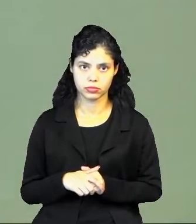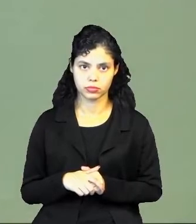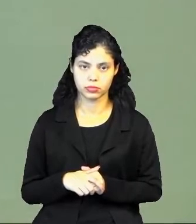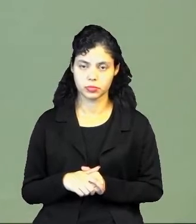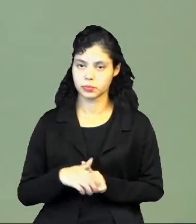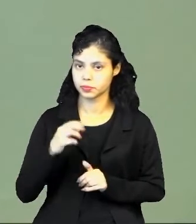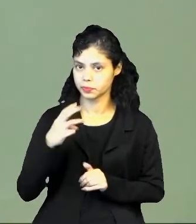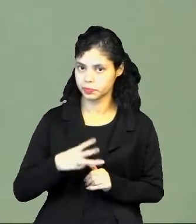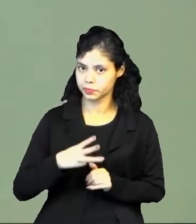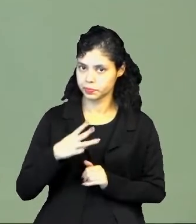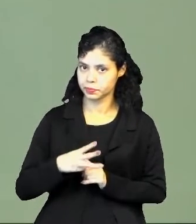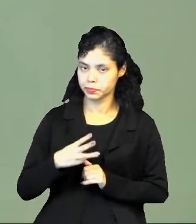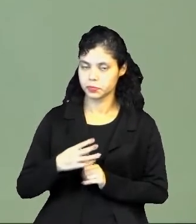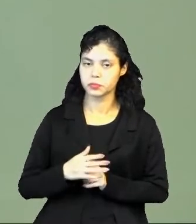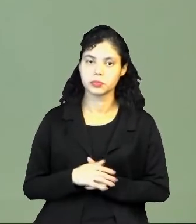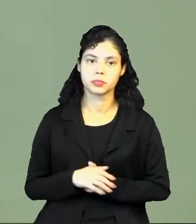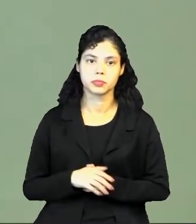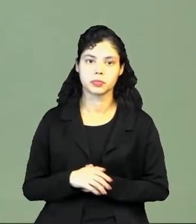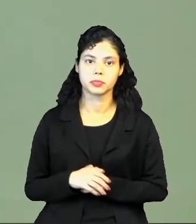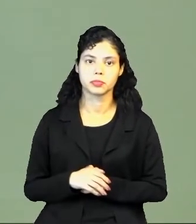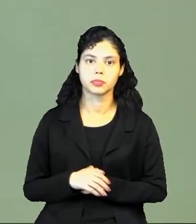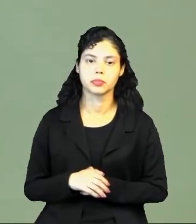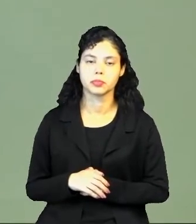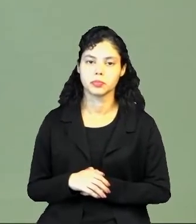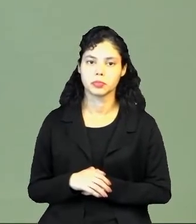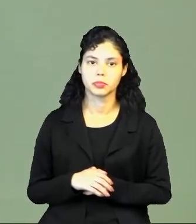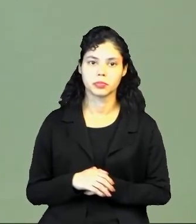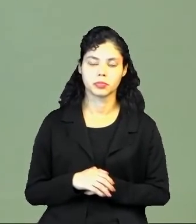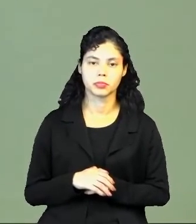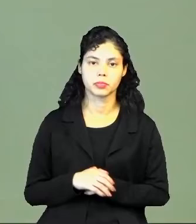A terceira questão fala o seguinte, ó, vamos lá.